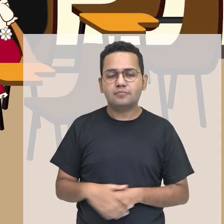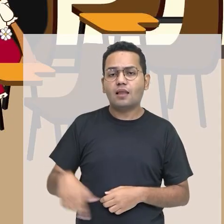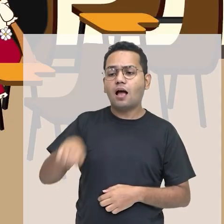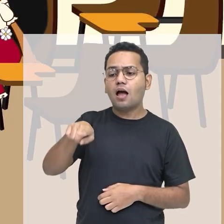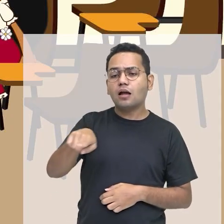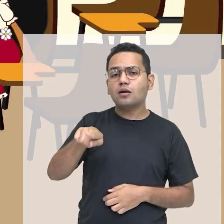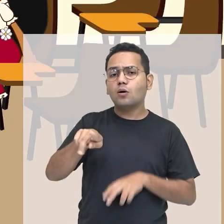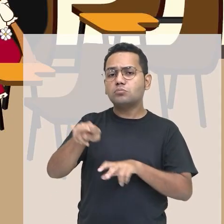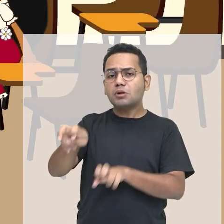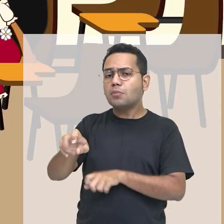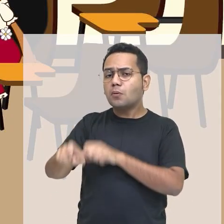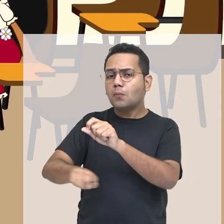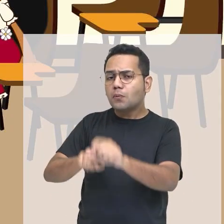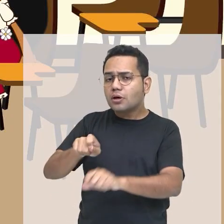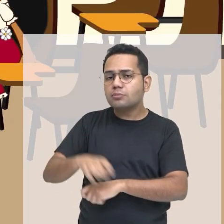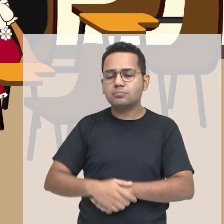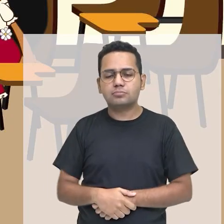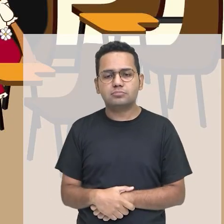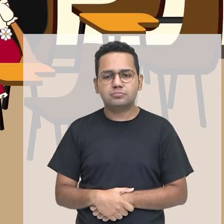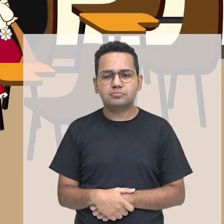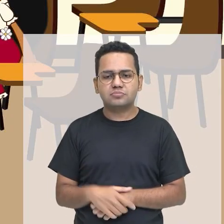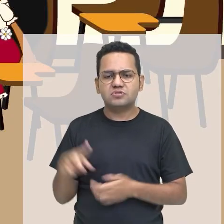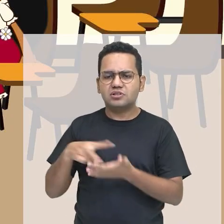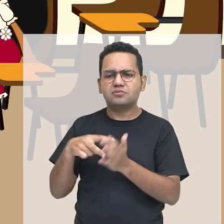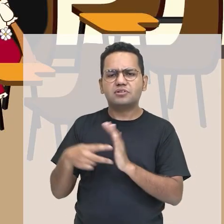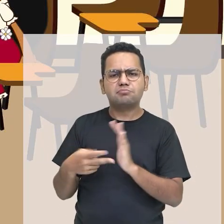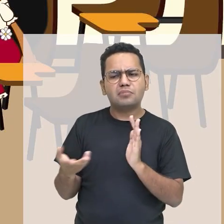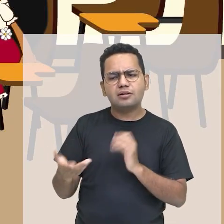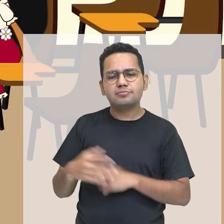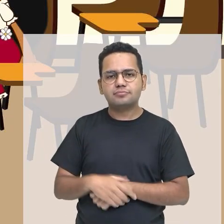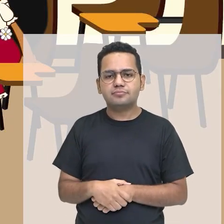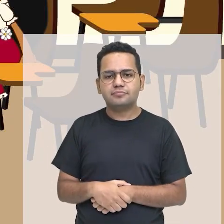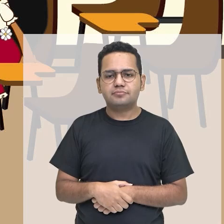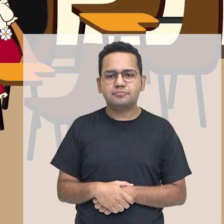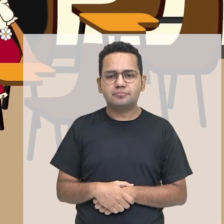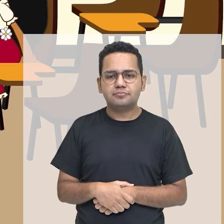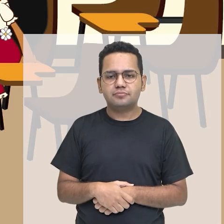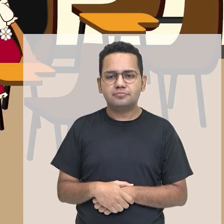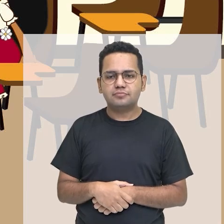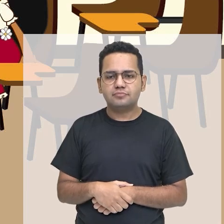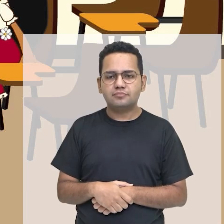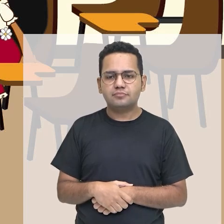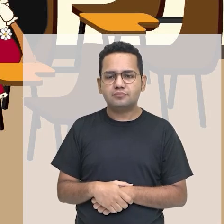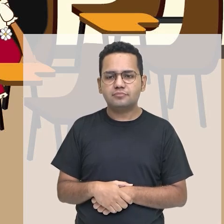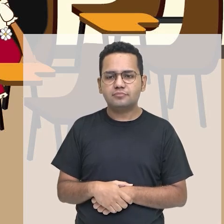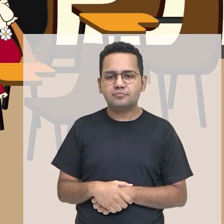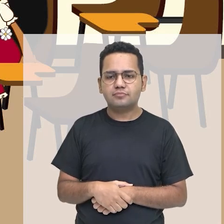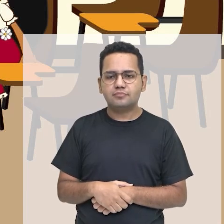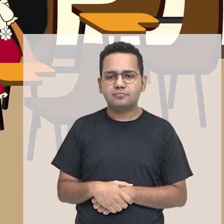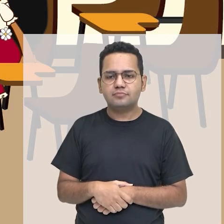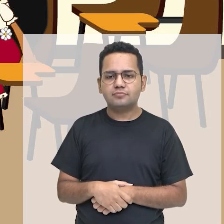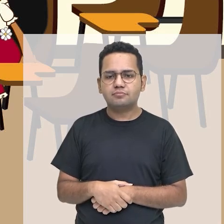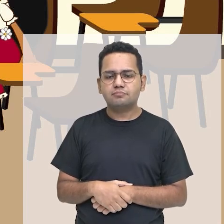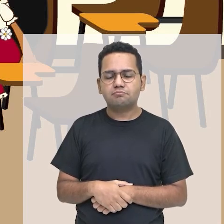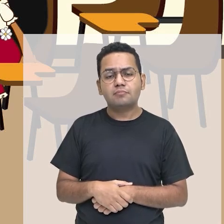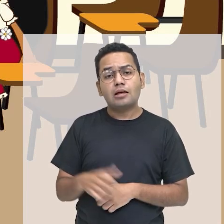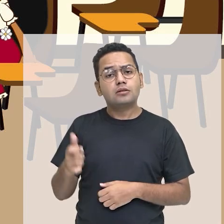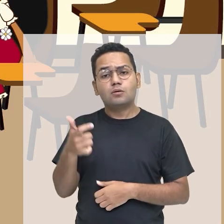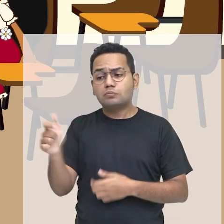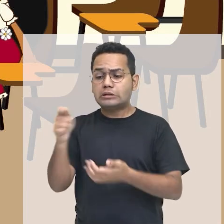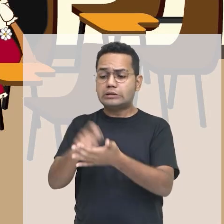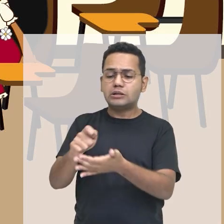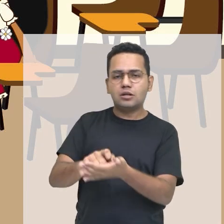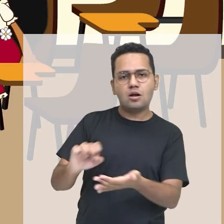não verbal. O que é uma linguagem não verbal? É tudo aquilo que não é falado, que não é escrito,